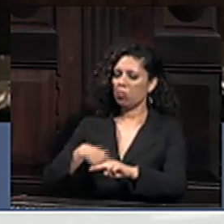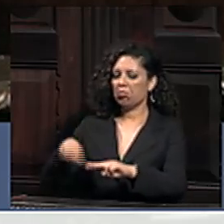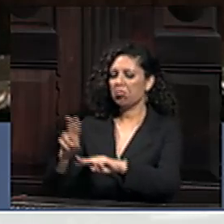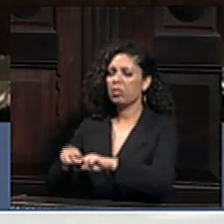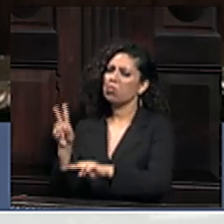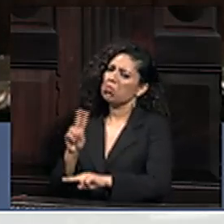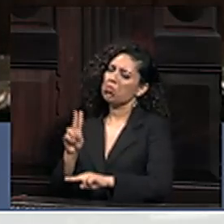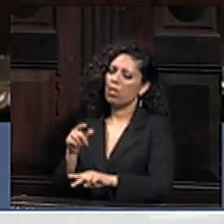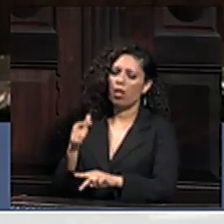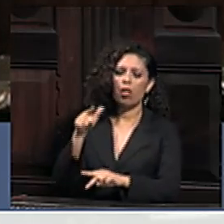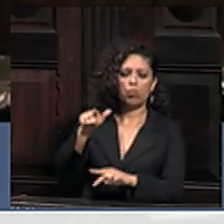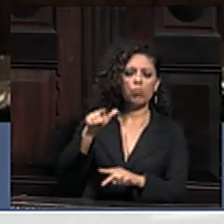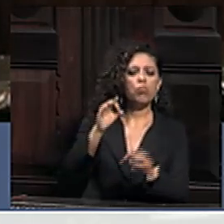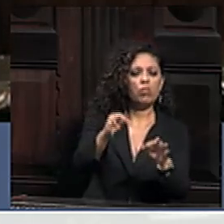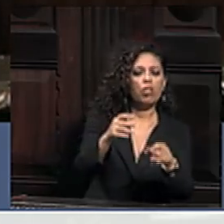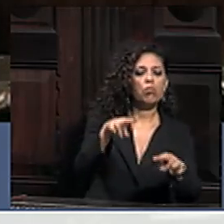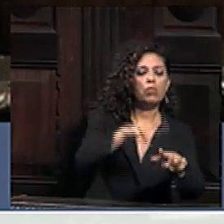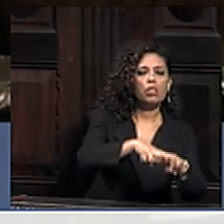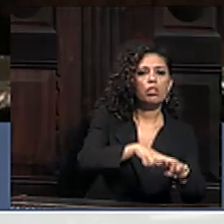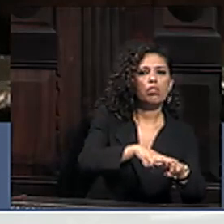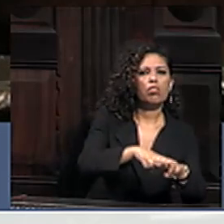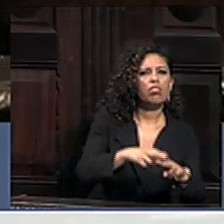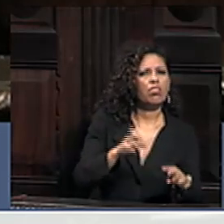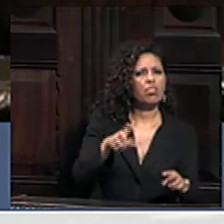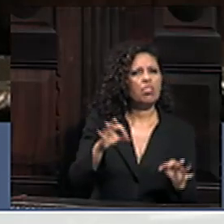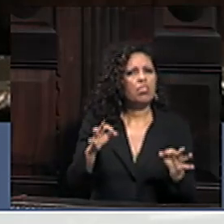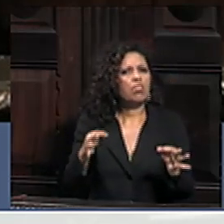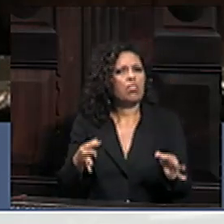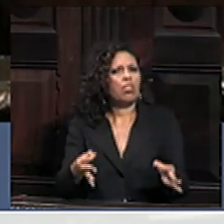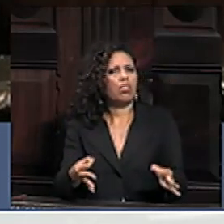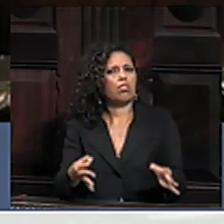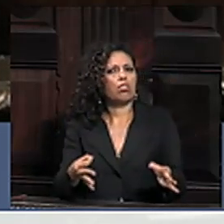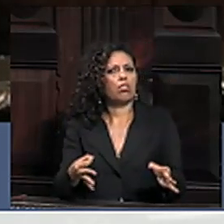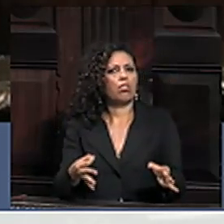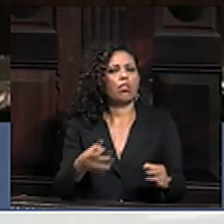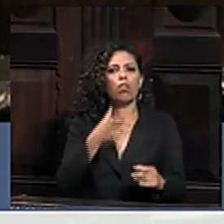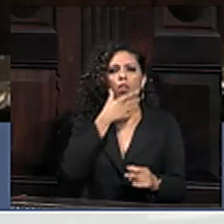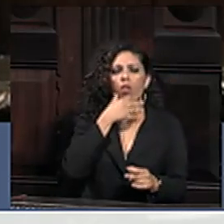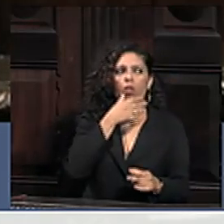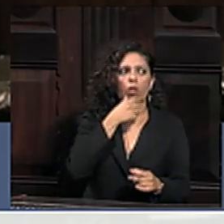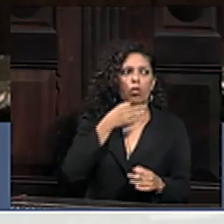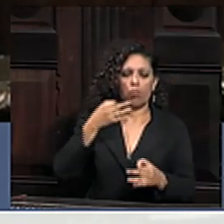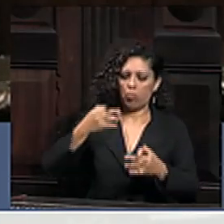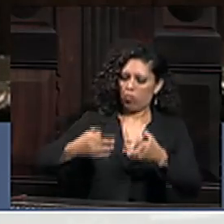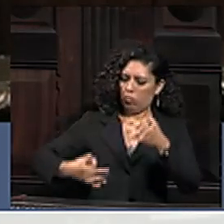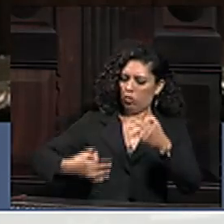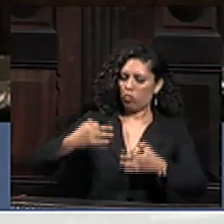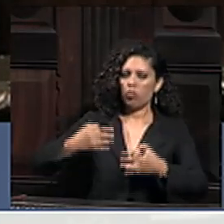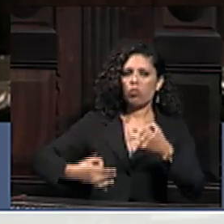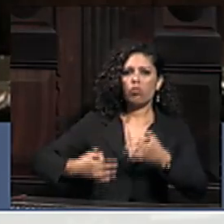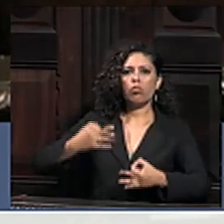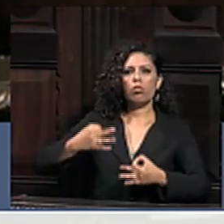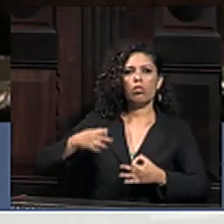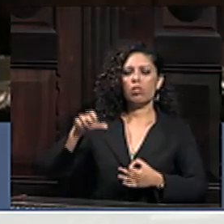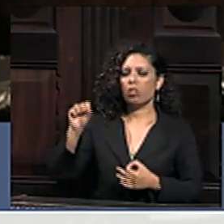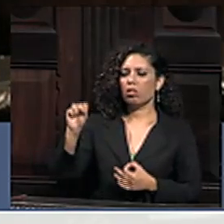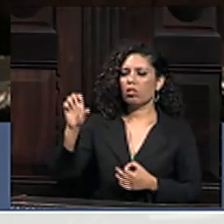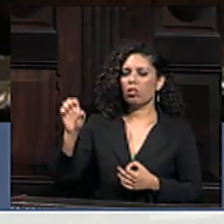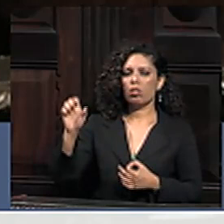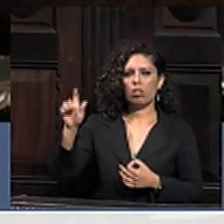Sérgio Moro, sem que houvesse nos autos nenhuma prova material, ao contrário,